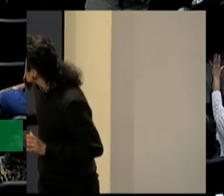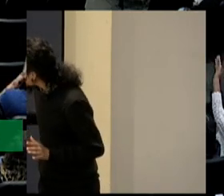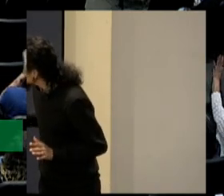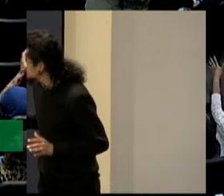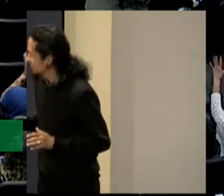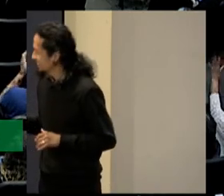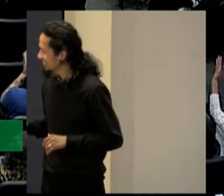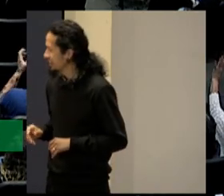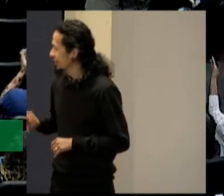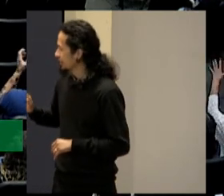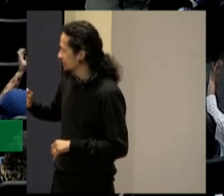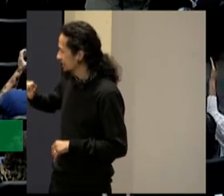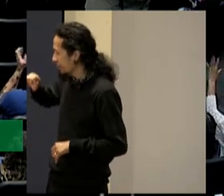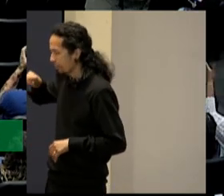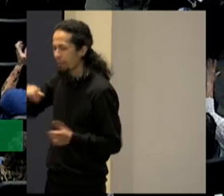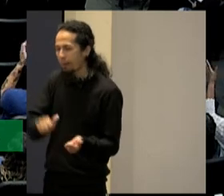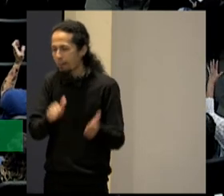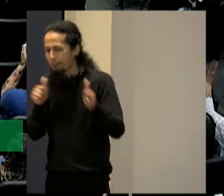É como se fosse uma